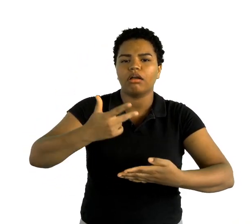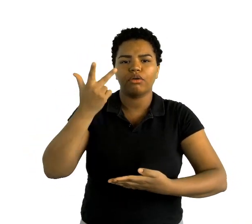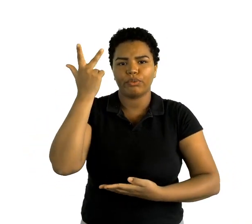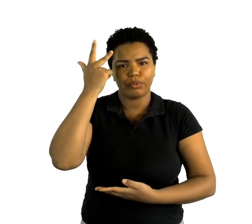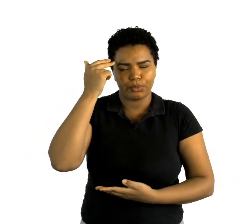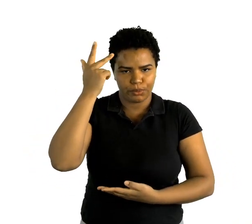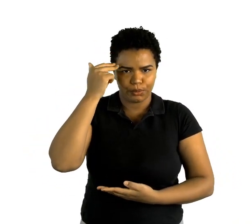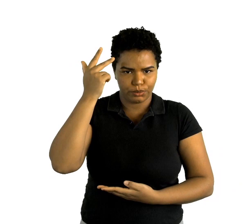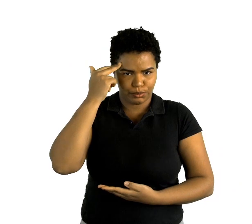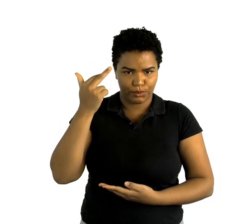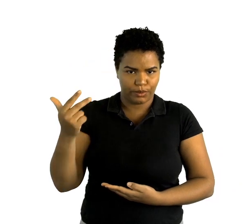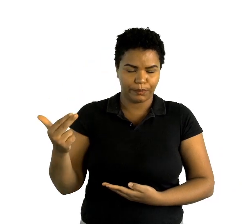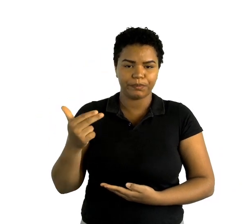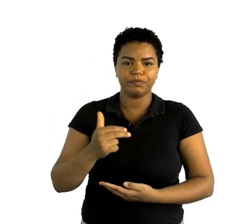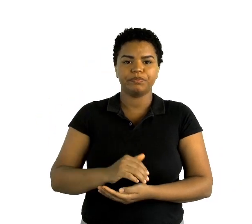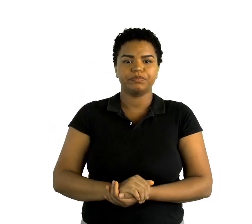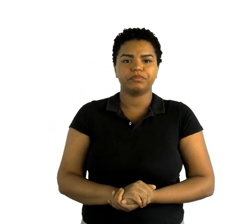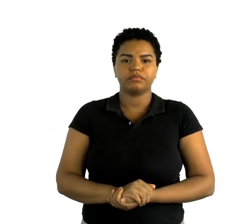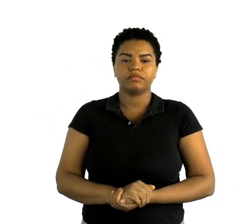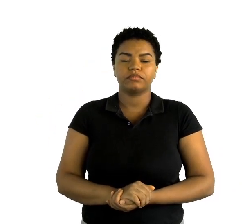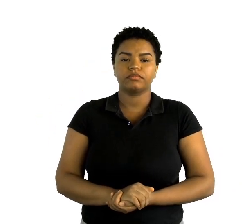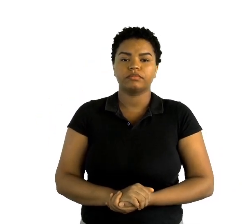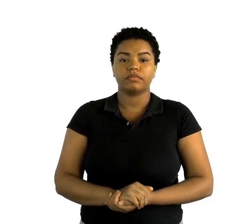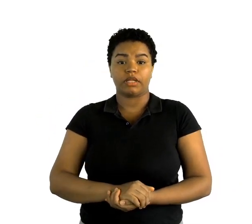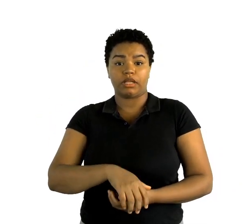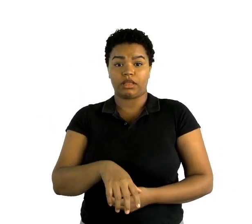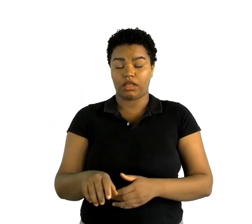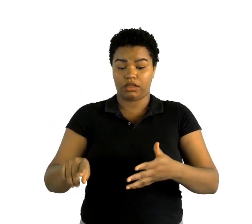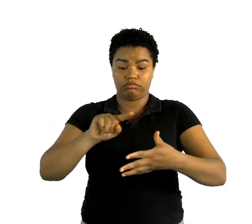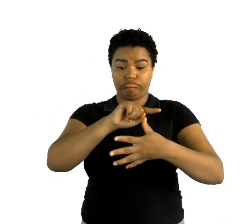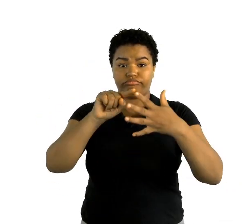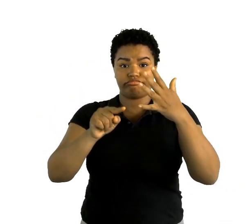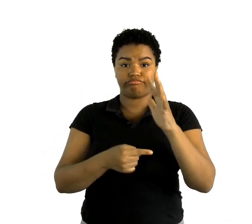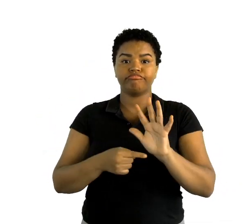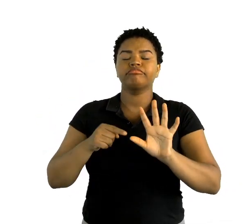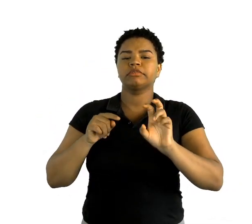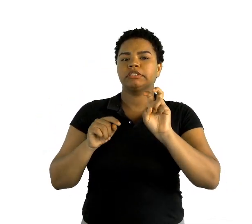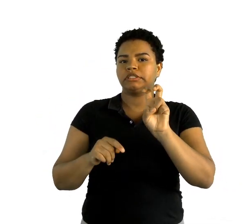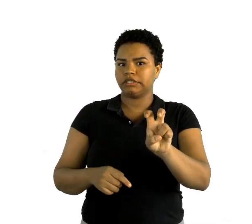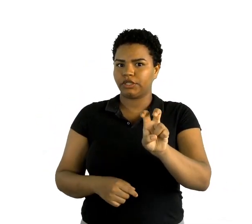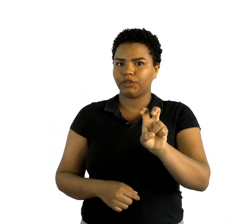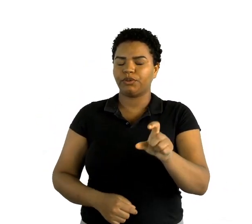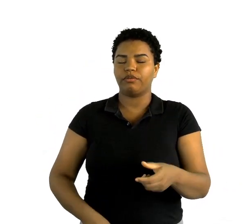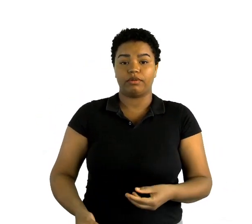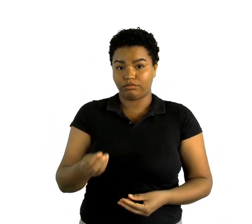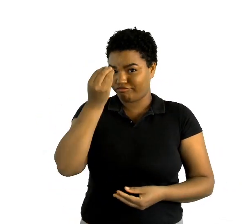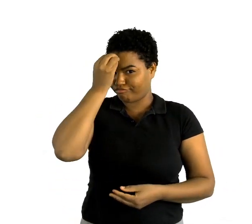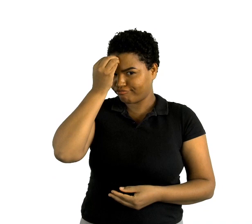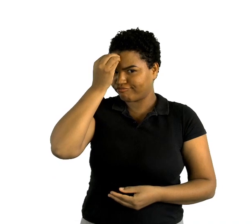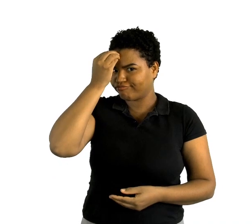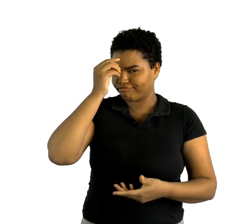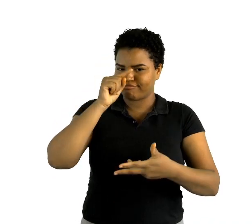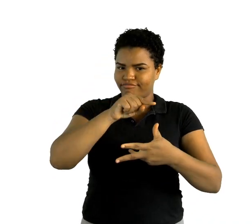ela passa por 5 etapas. Fala comigo, vamos memorizar o nome das 5 etapas?